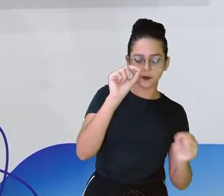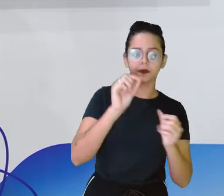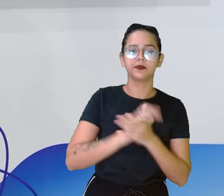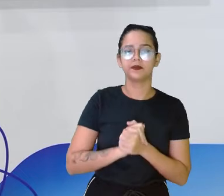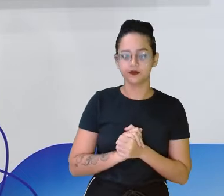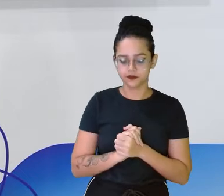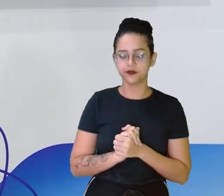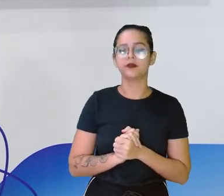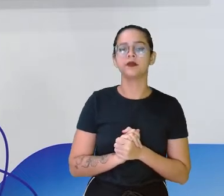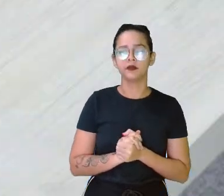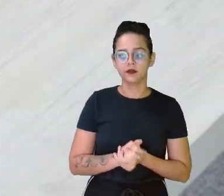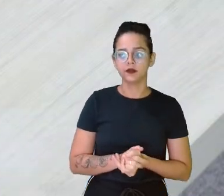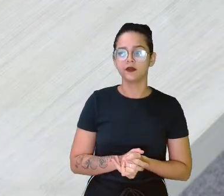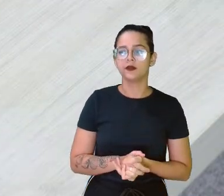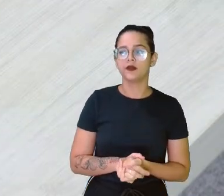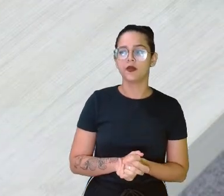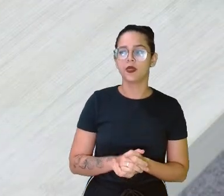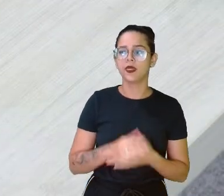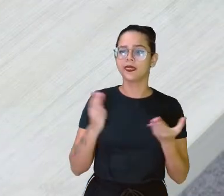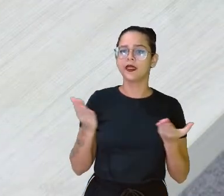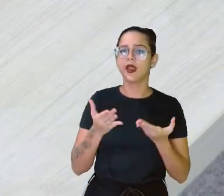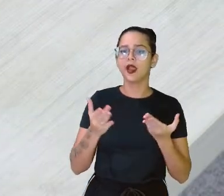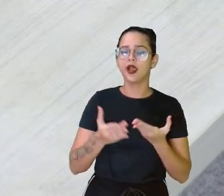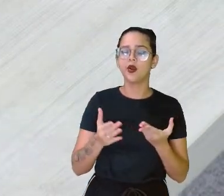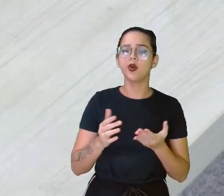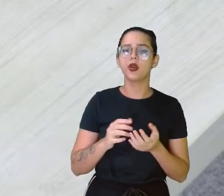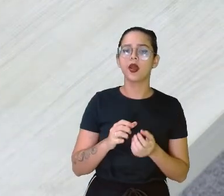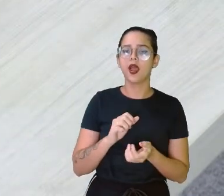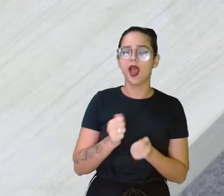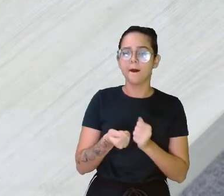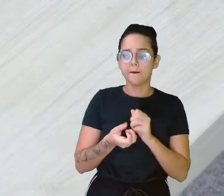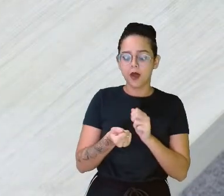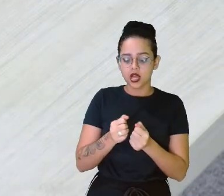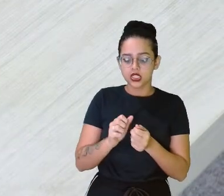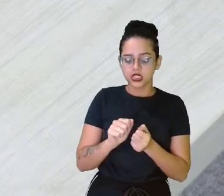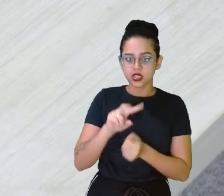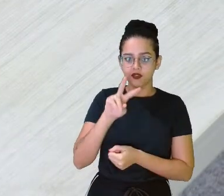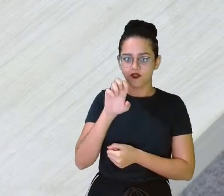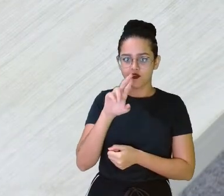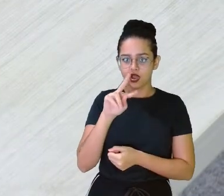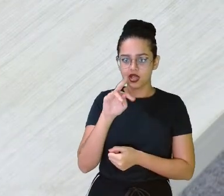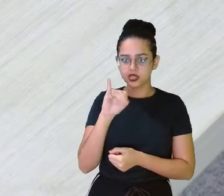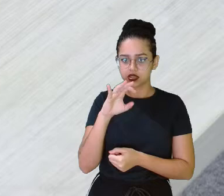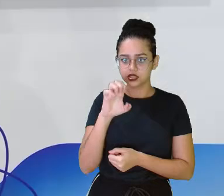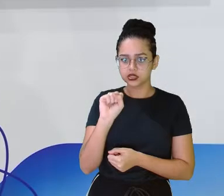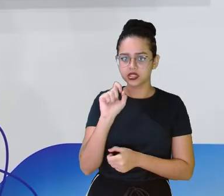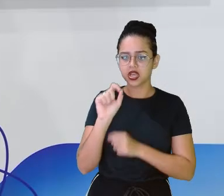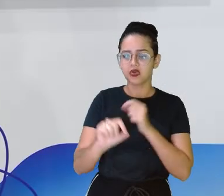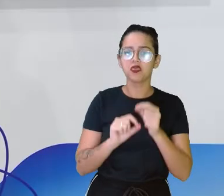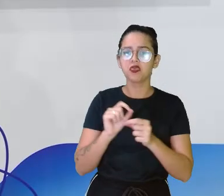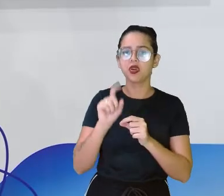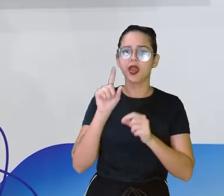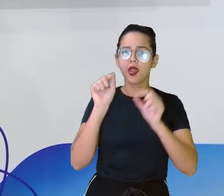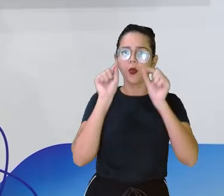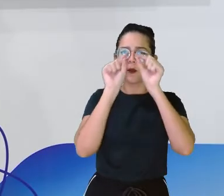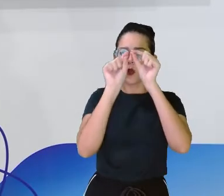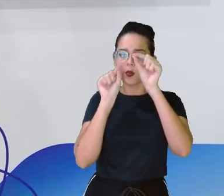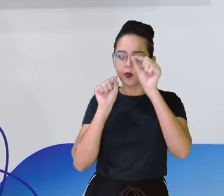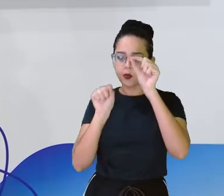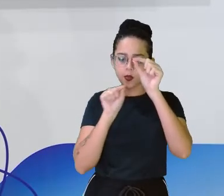meus palitos. Os meus vértices, que a gente já entendeu que são os pontos